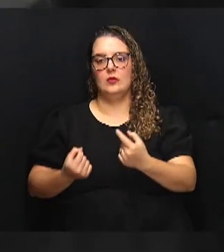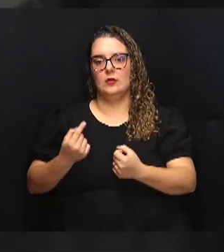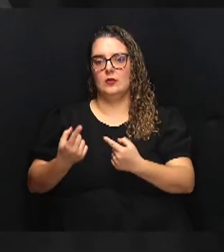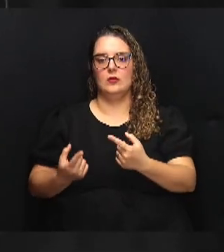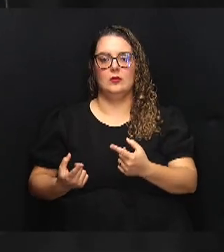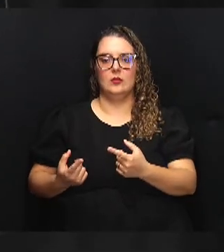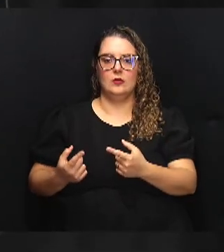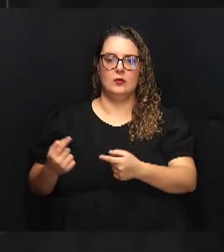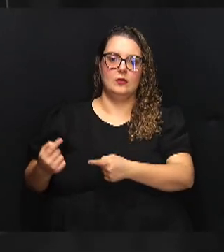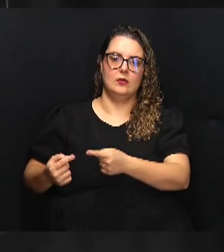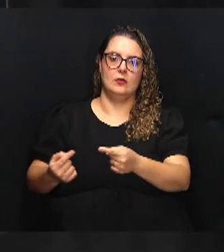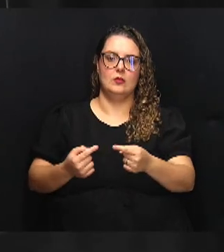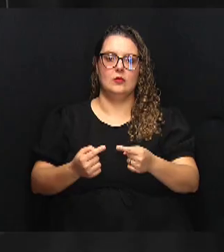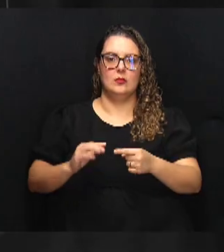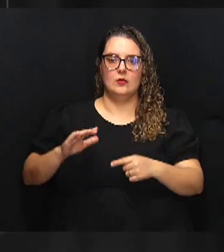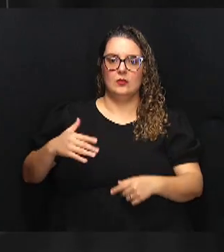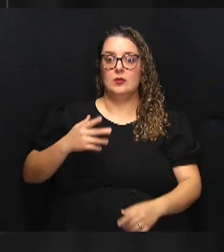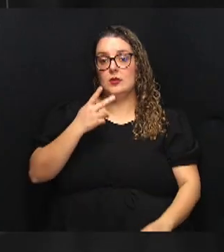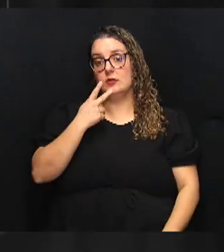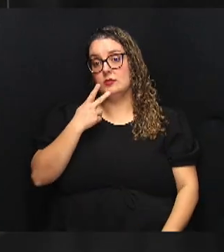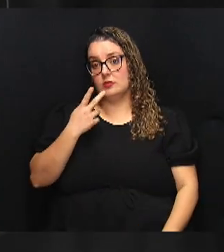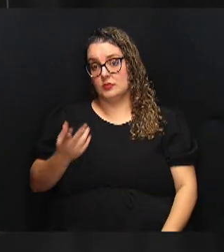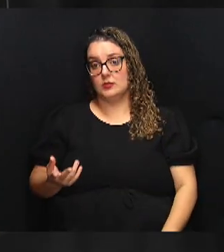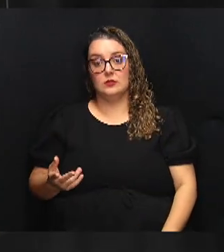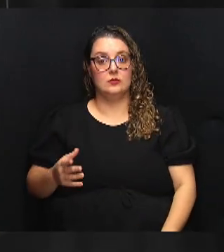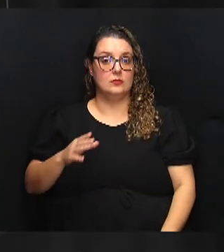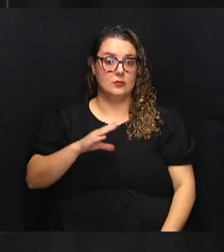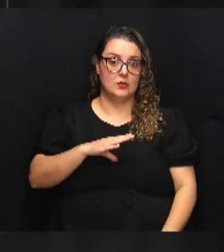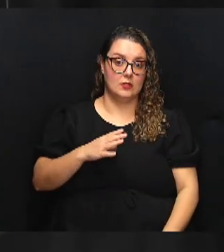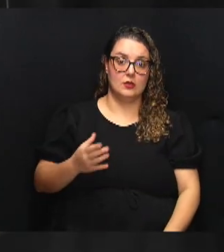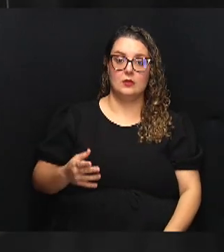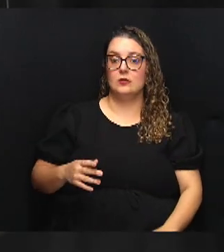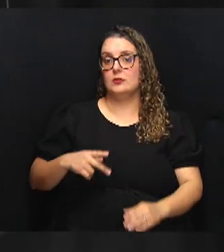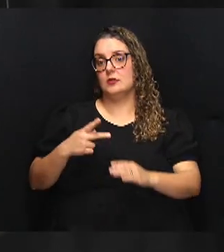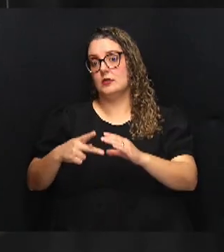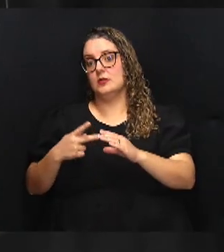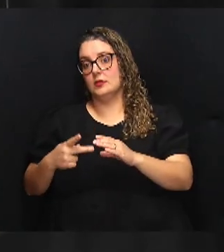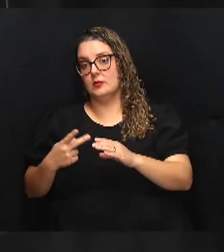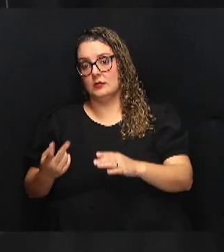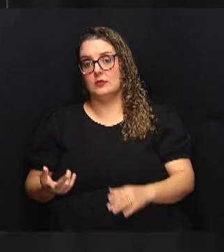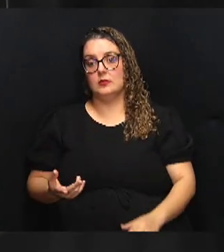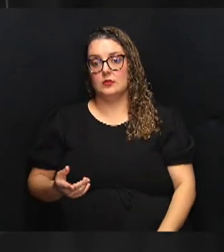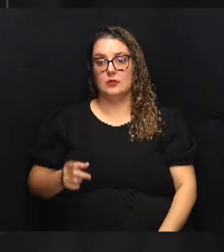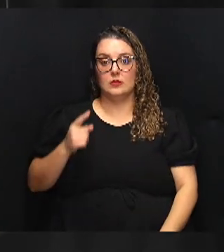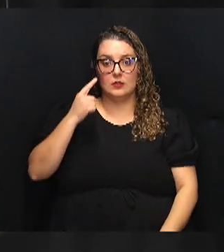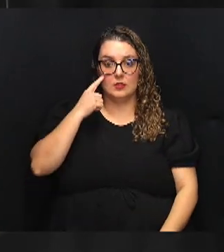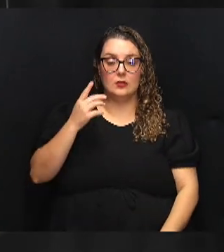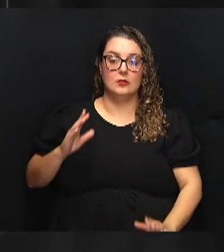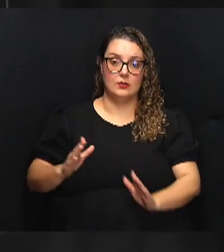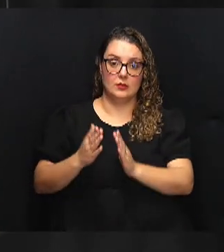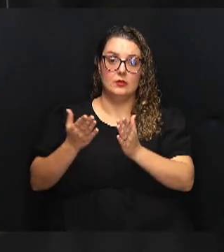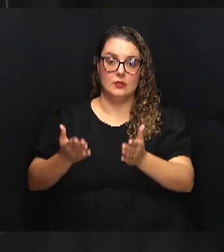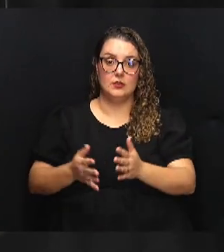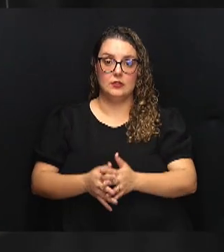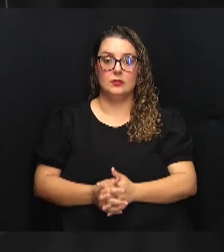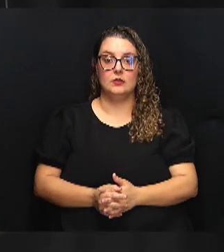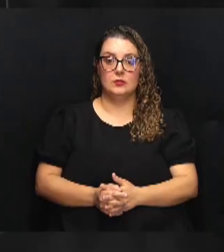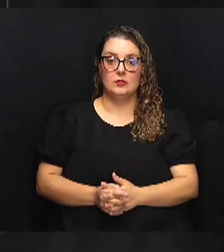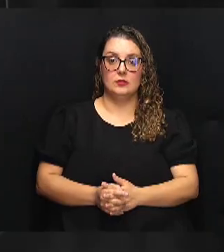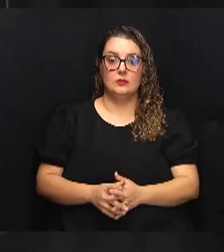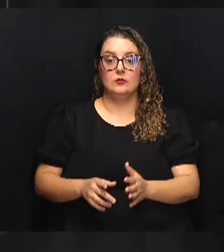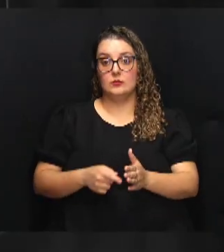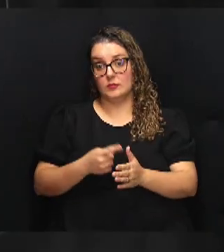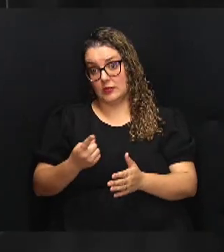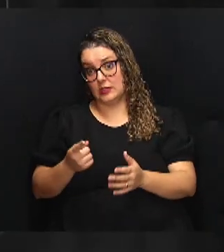em algum debate quando se esteja falando em município, em Câmara Municipal. Então a ideia da frente é essa, né? Primeiro, que seja